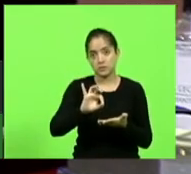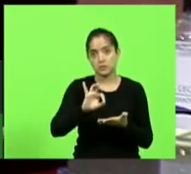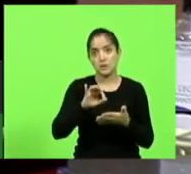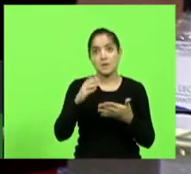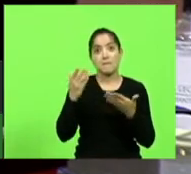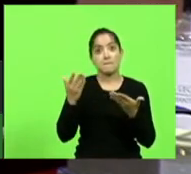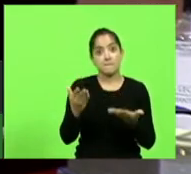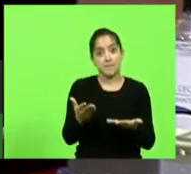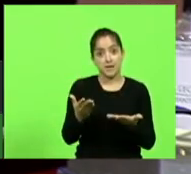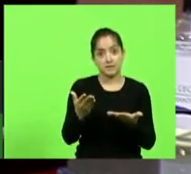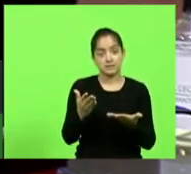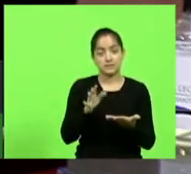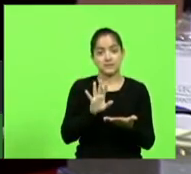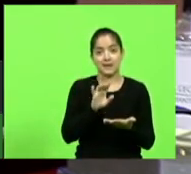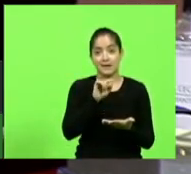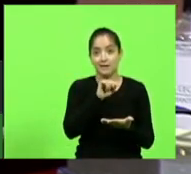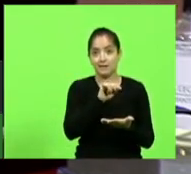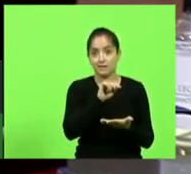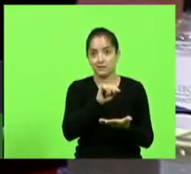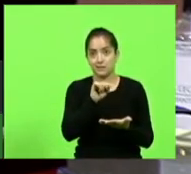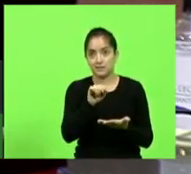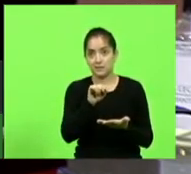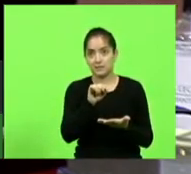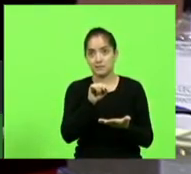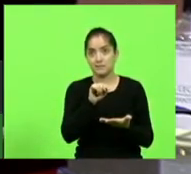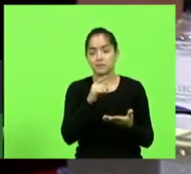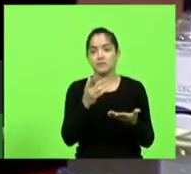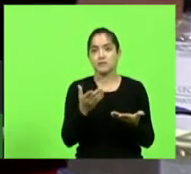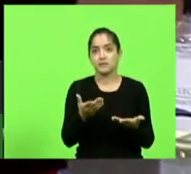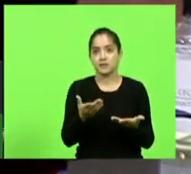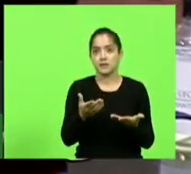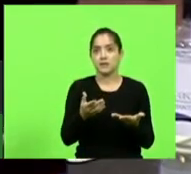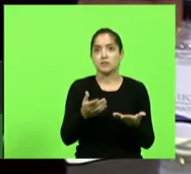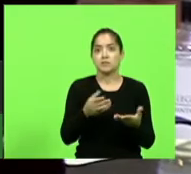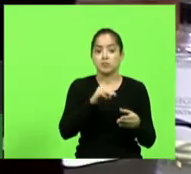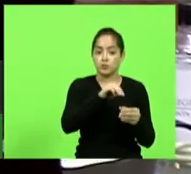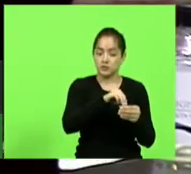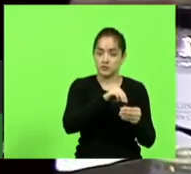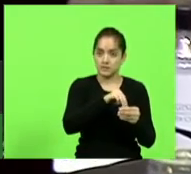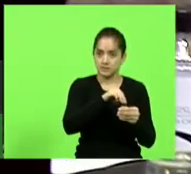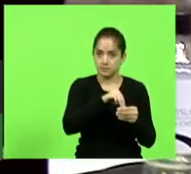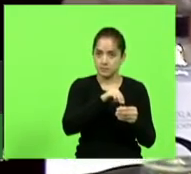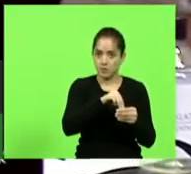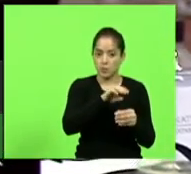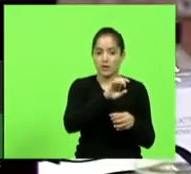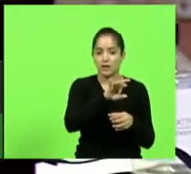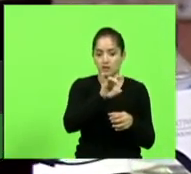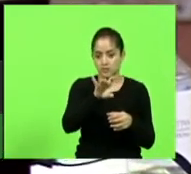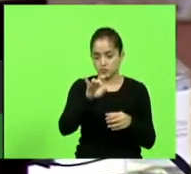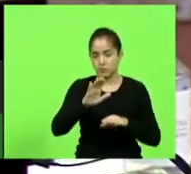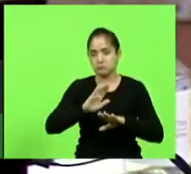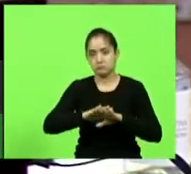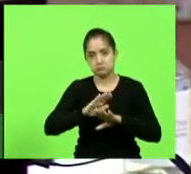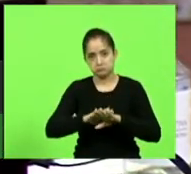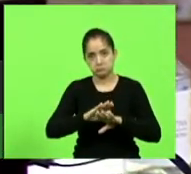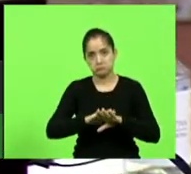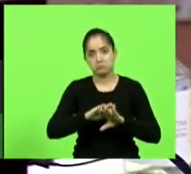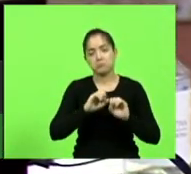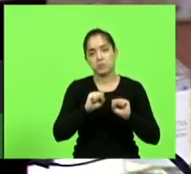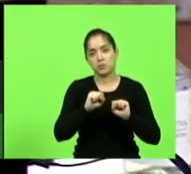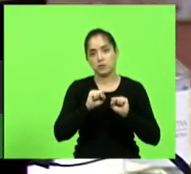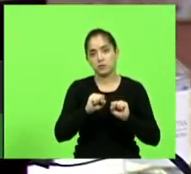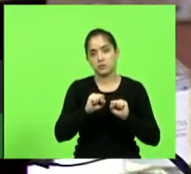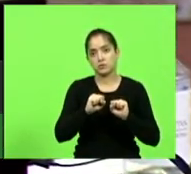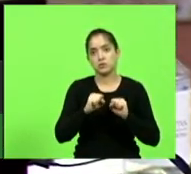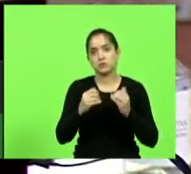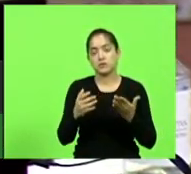ali não dá para esquecer que é municipal. Portanto, cada município tem autonomia para fazer. Eu posso